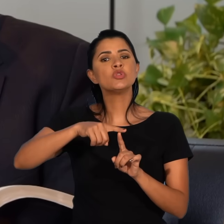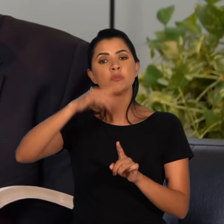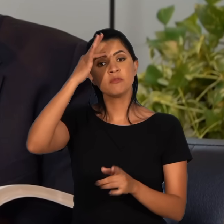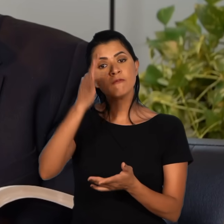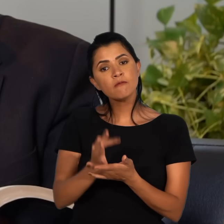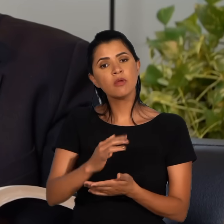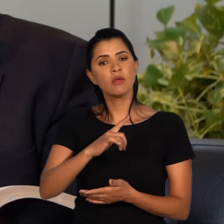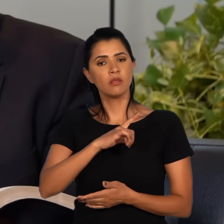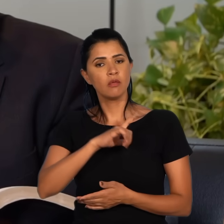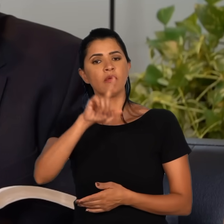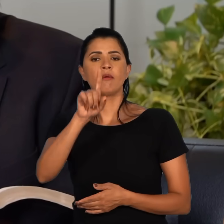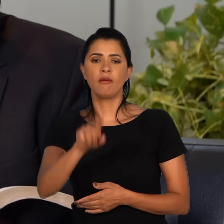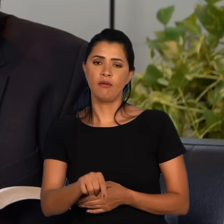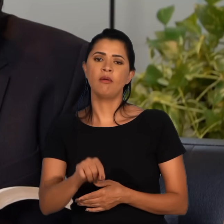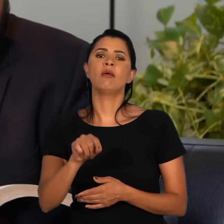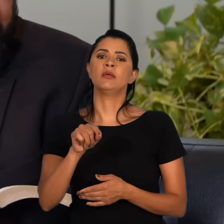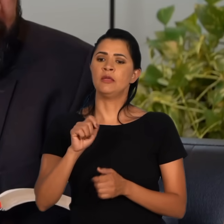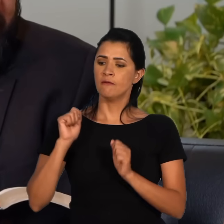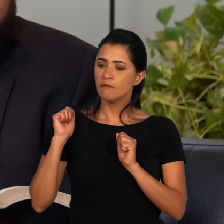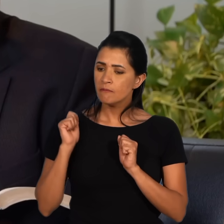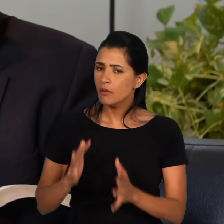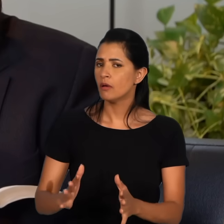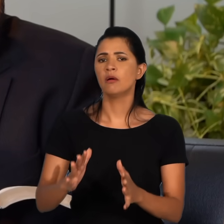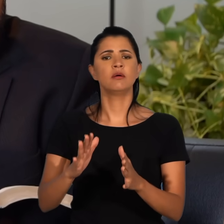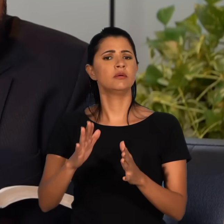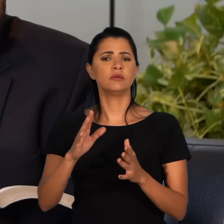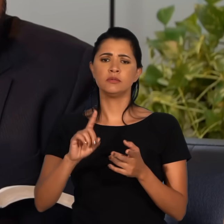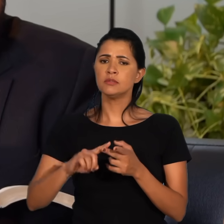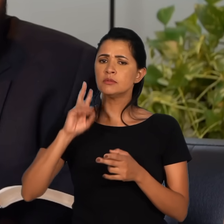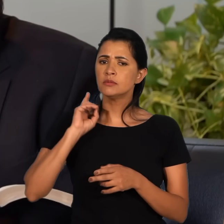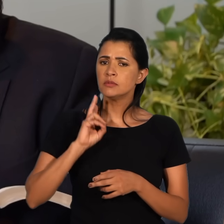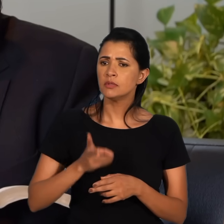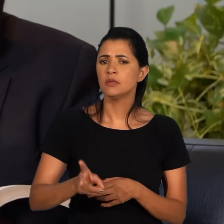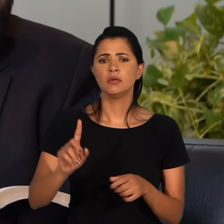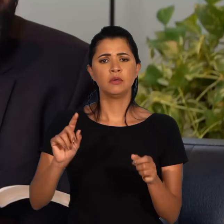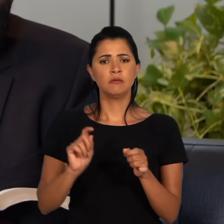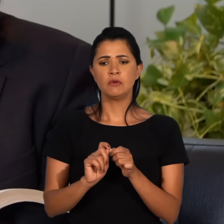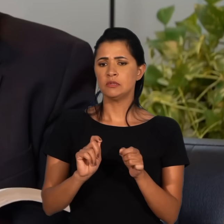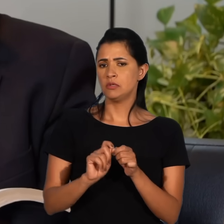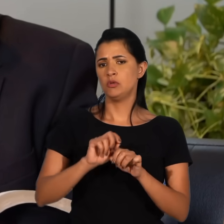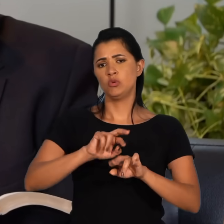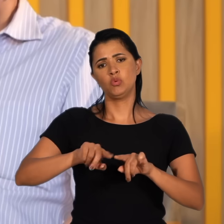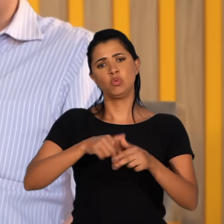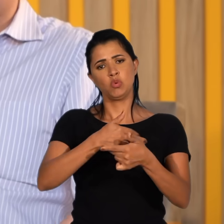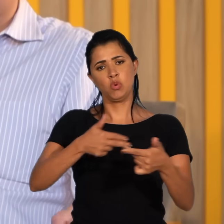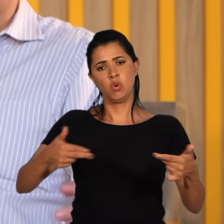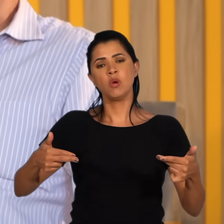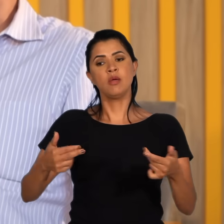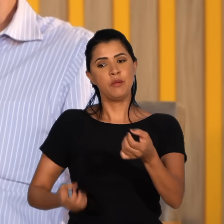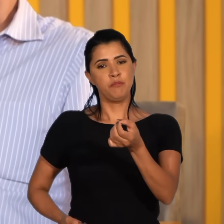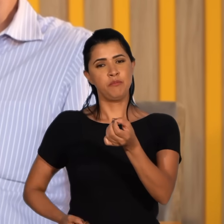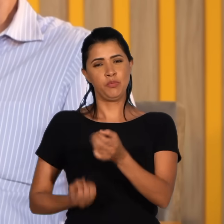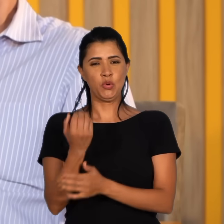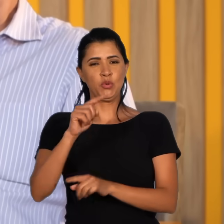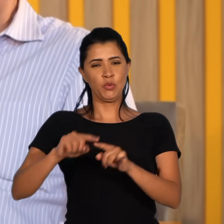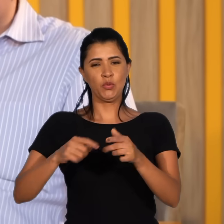de fé que se ex é uma fé que age é uma fé que tá constantemente tomando uma atitude uma fé que